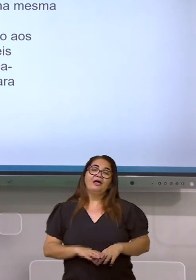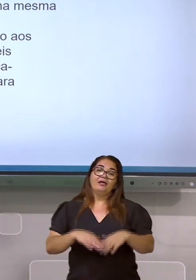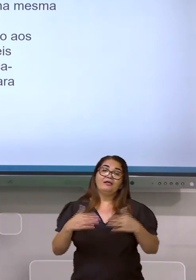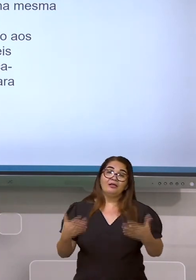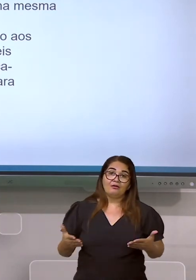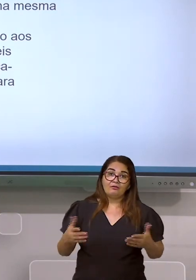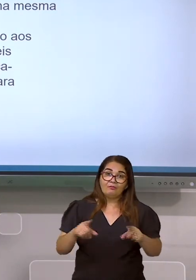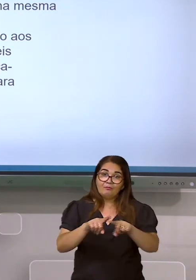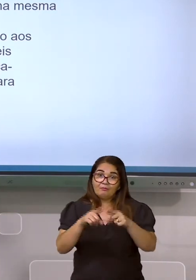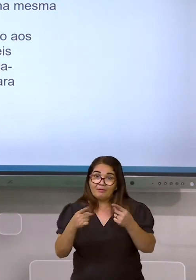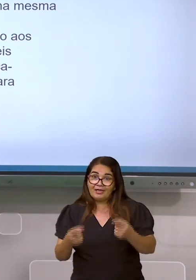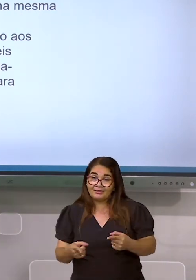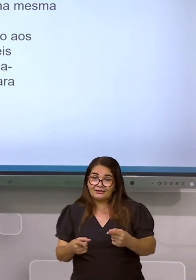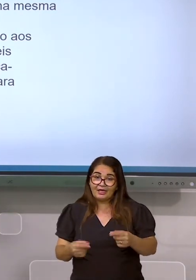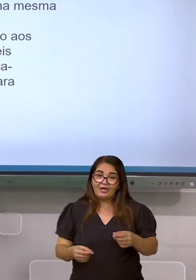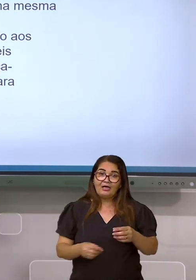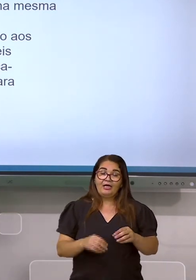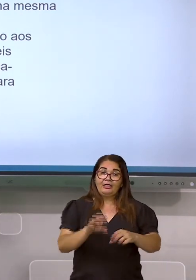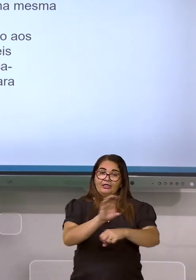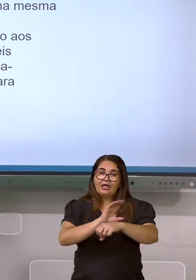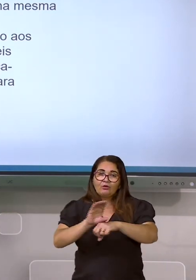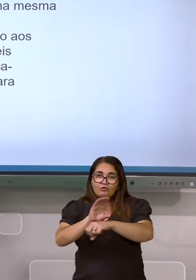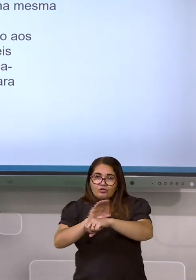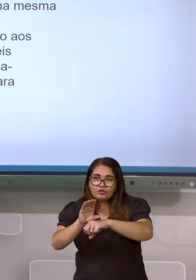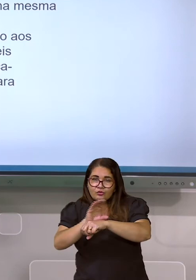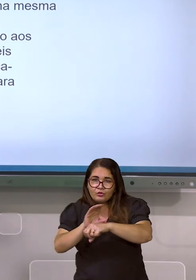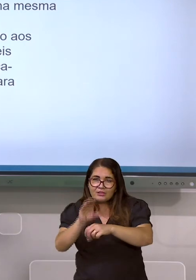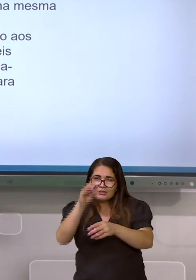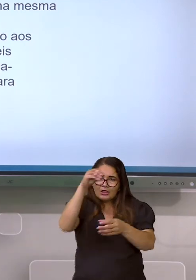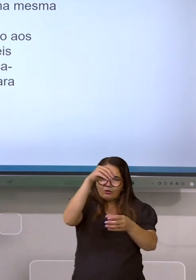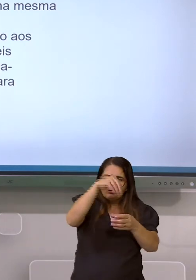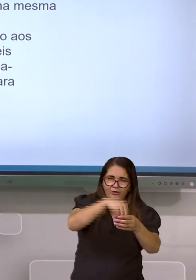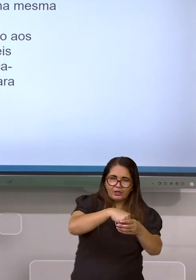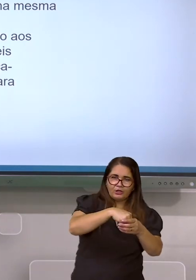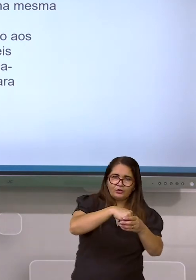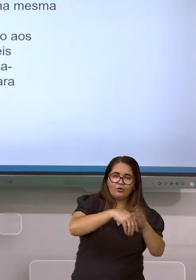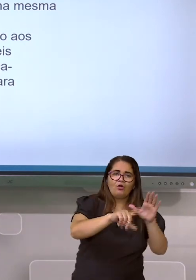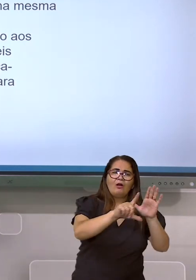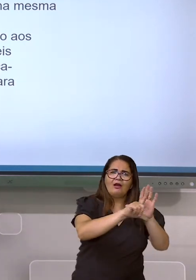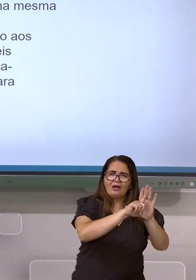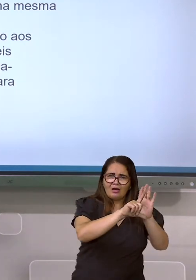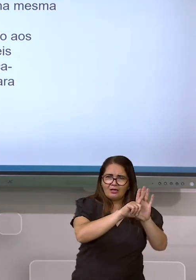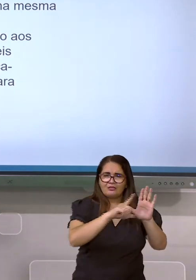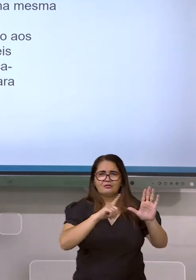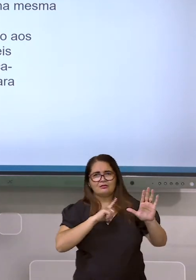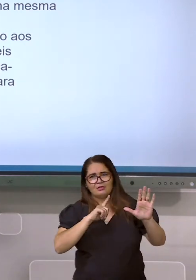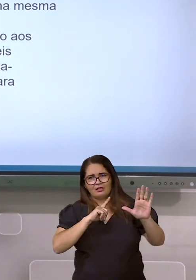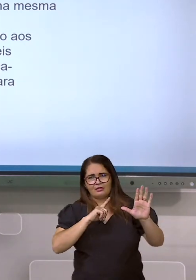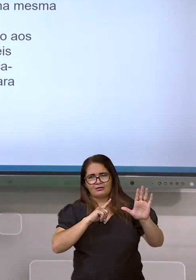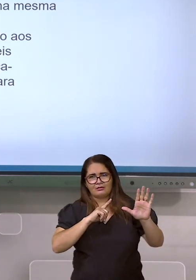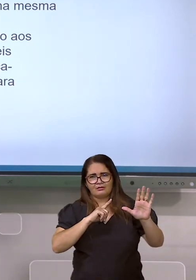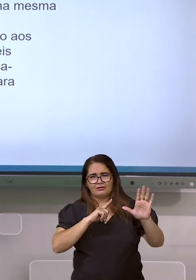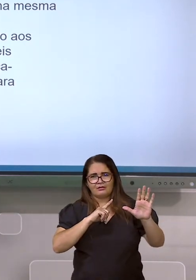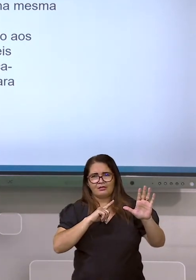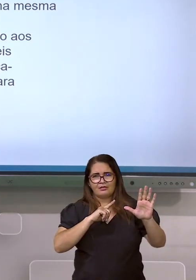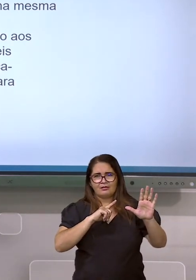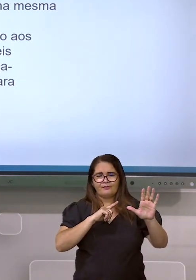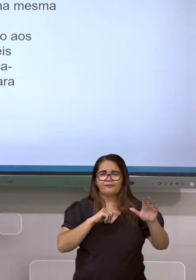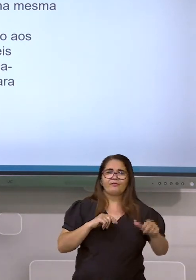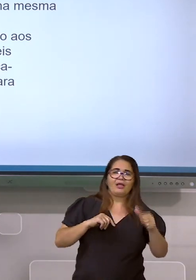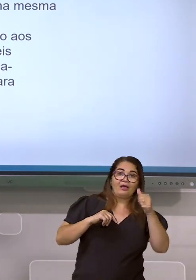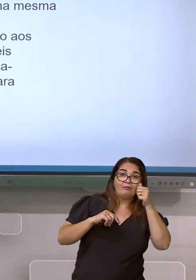mulher, muitas das vezes não é respeitada. E elas se sujeitam a